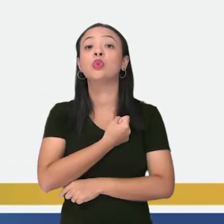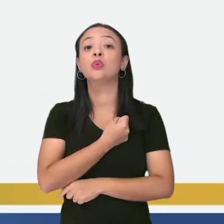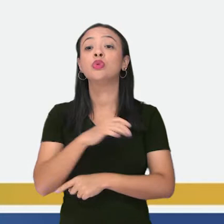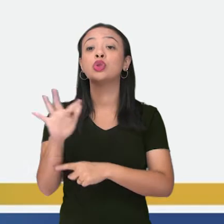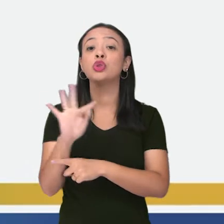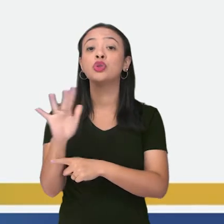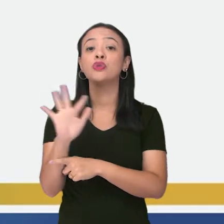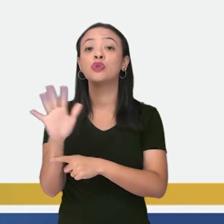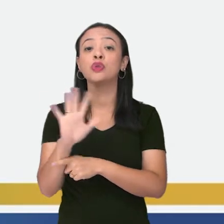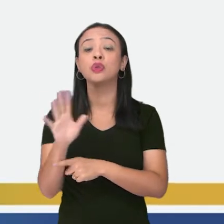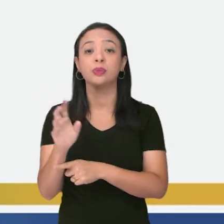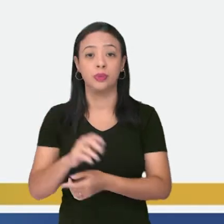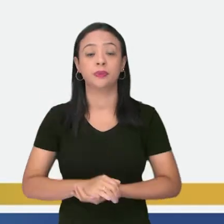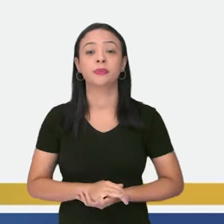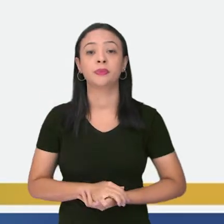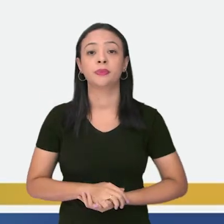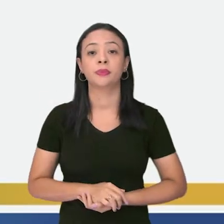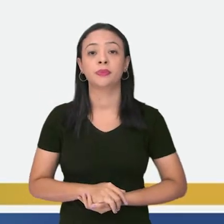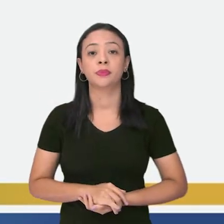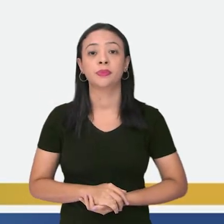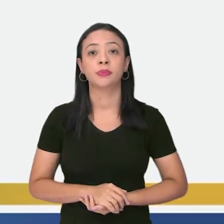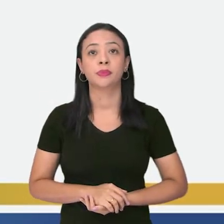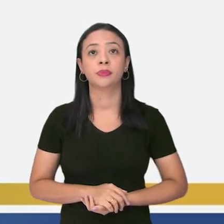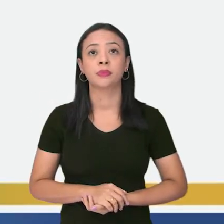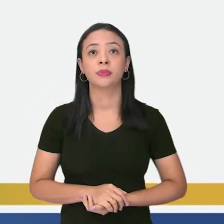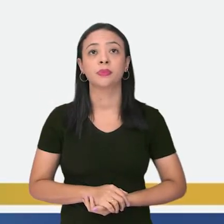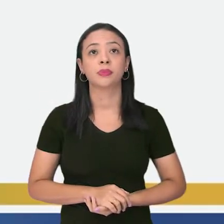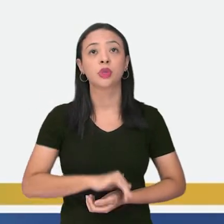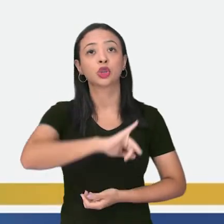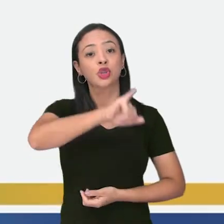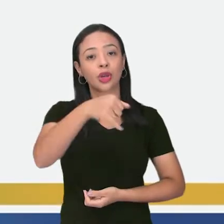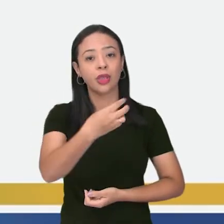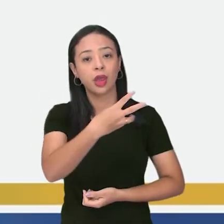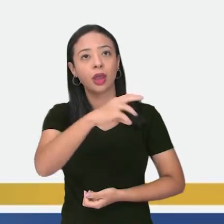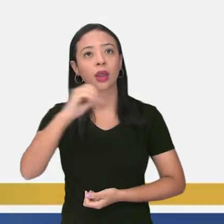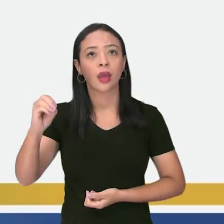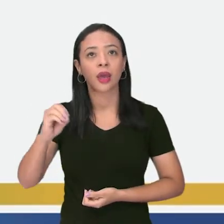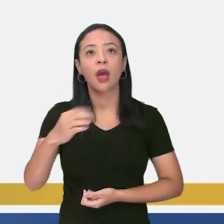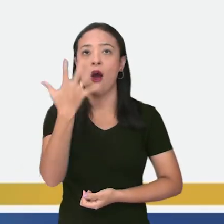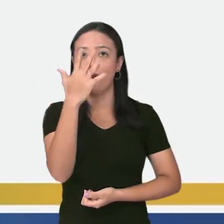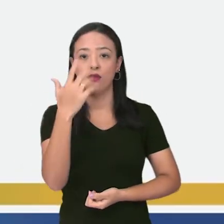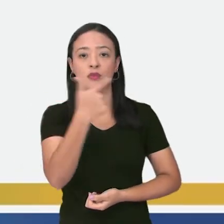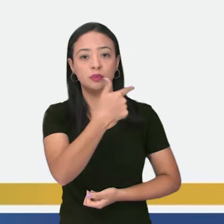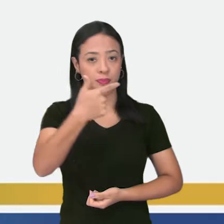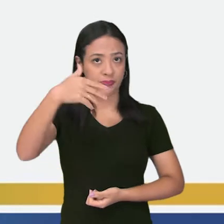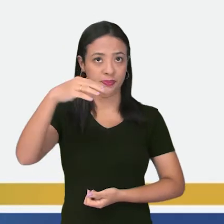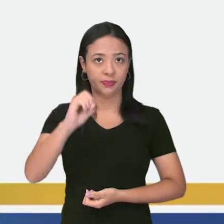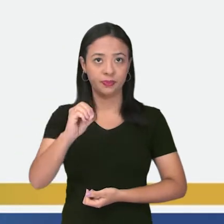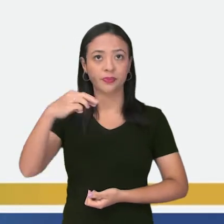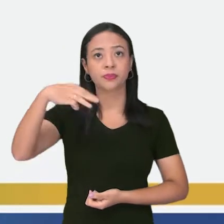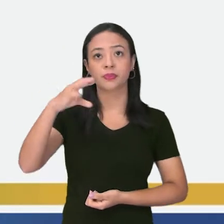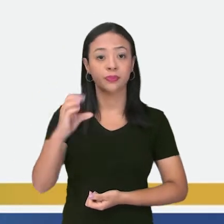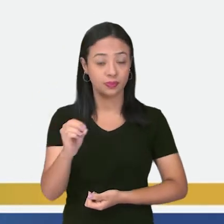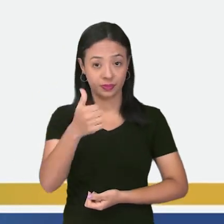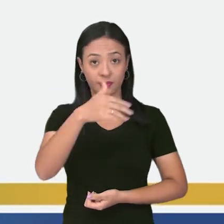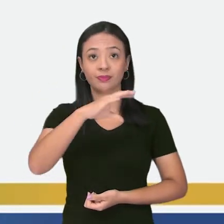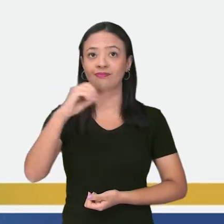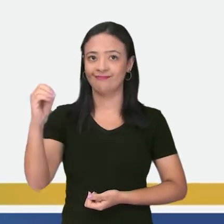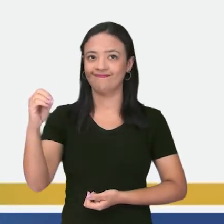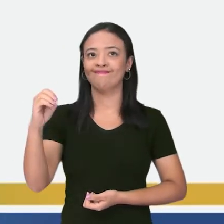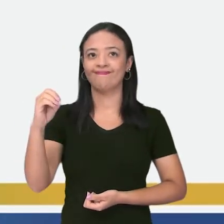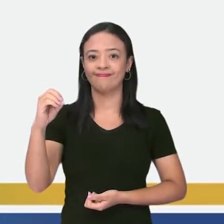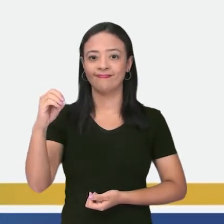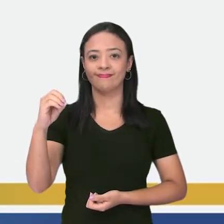filmes locados. Tá? Em janeiro, 300, fevereiro, 220, março,